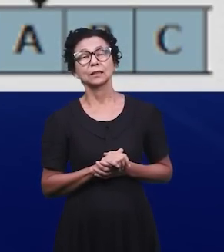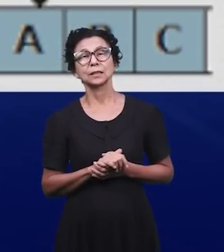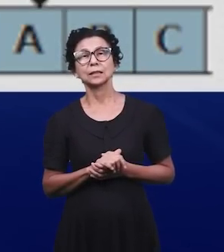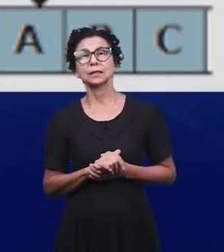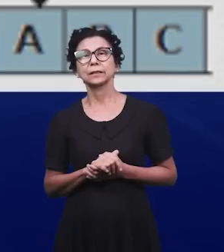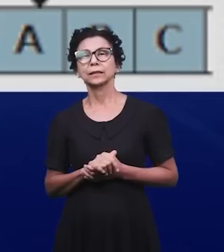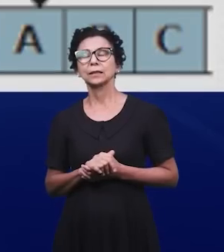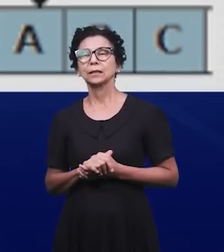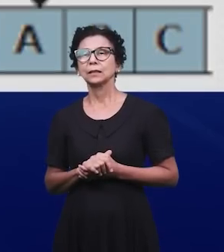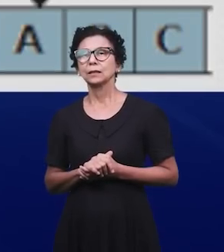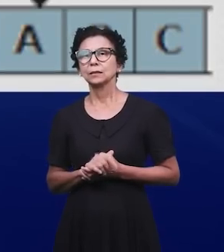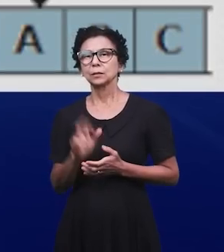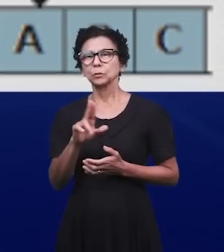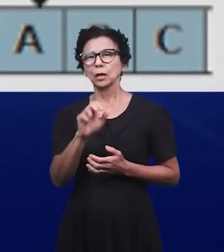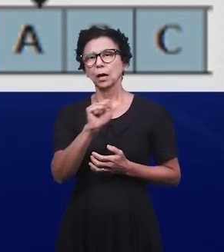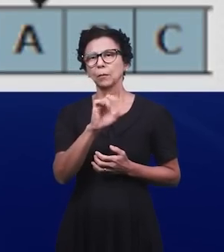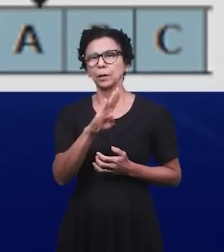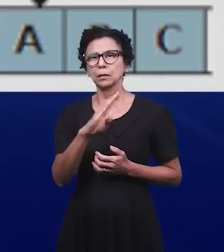Aqui.